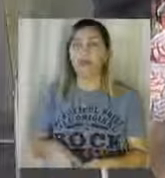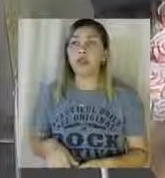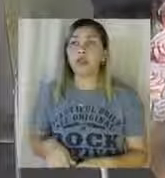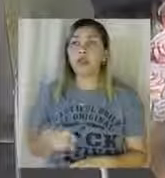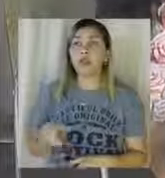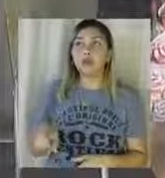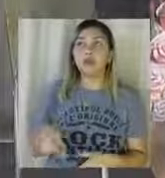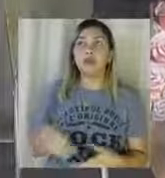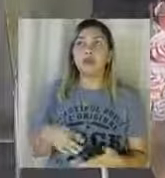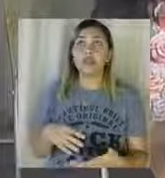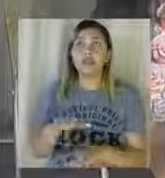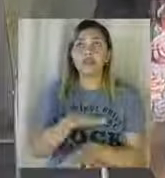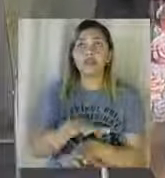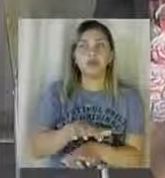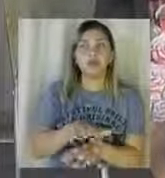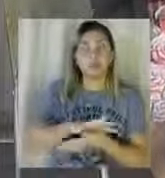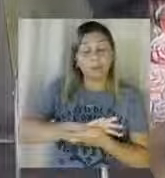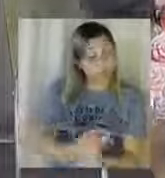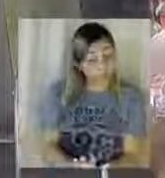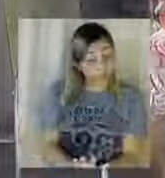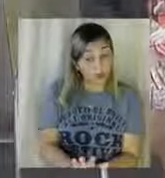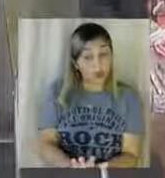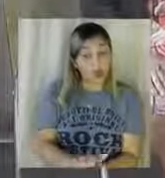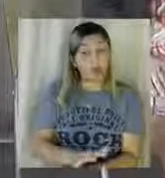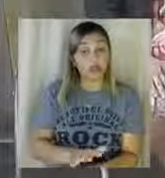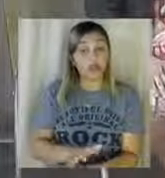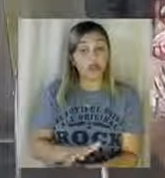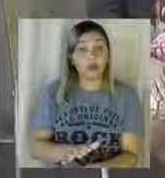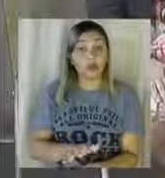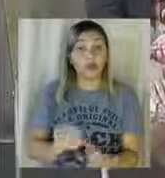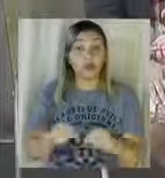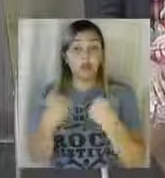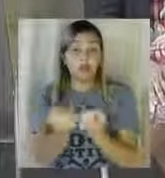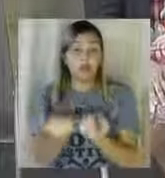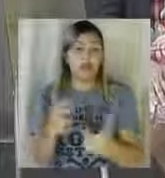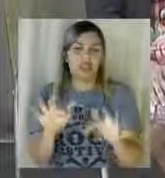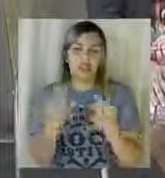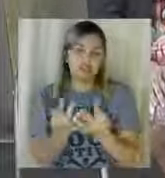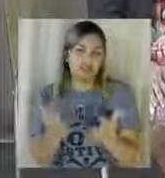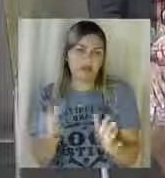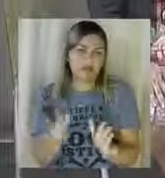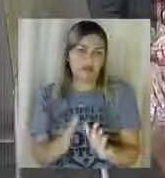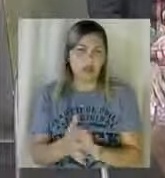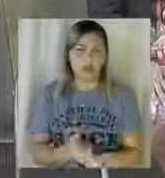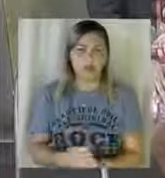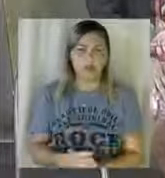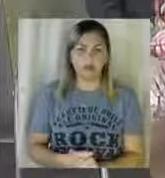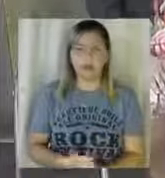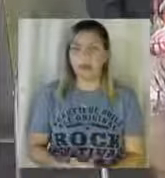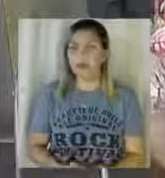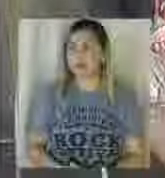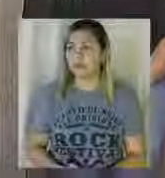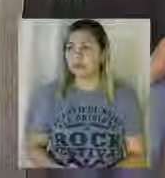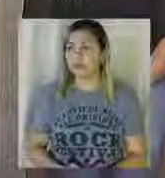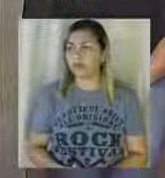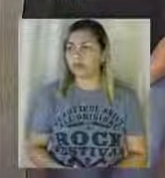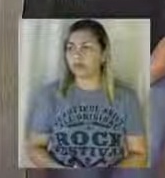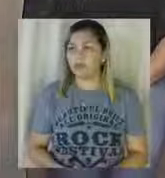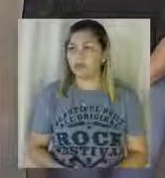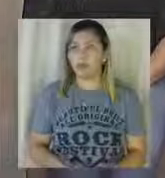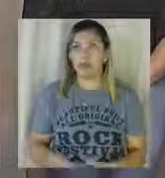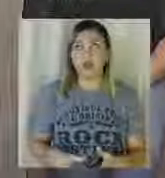de preconceito, de achar que por você ser surda você é incapaz? Ela está dizendo que mais ou menos